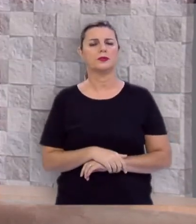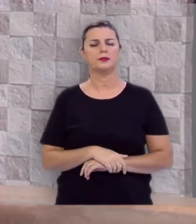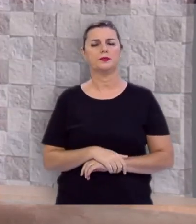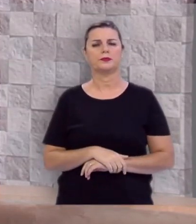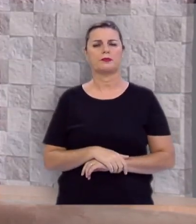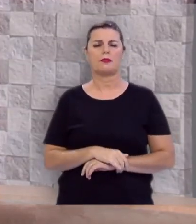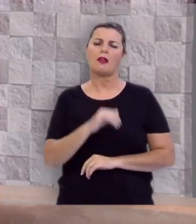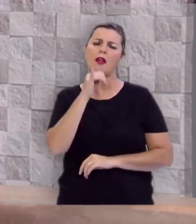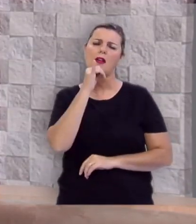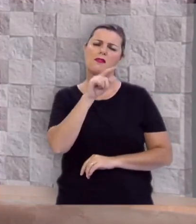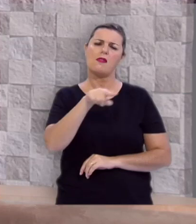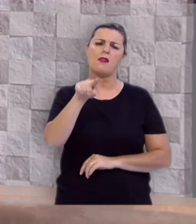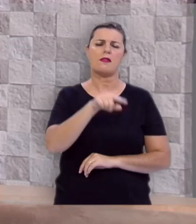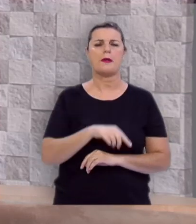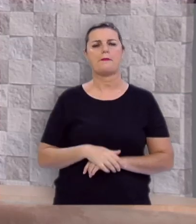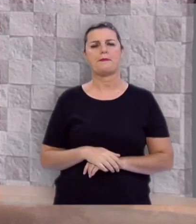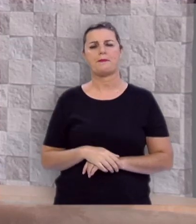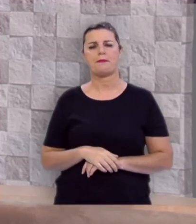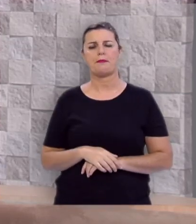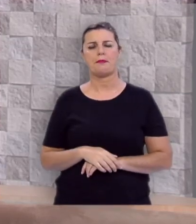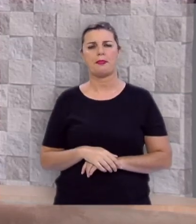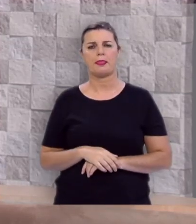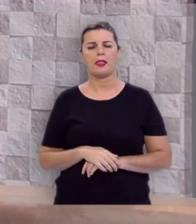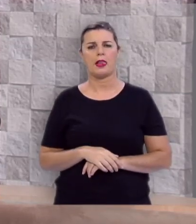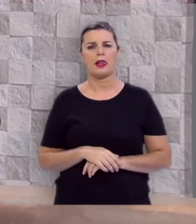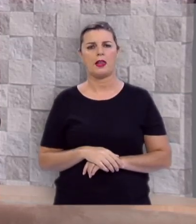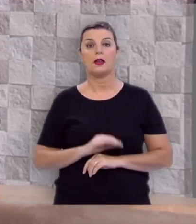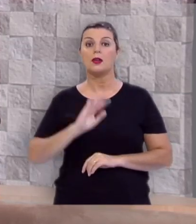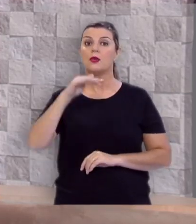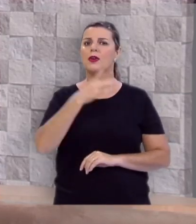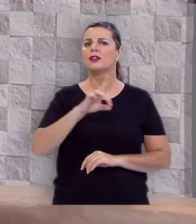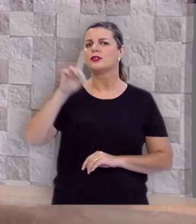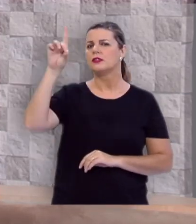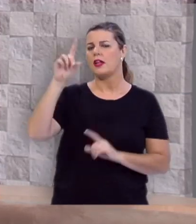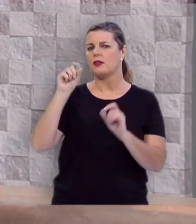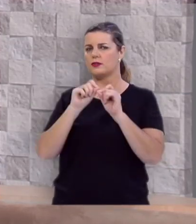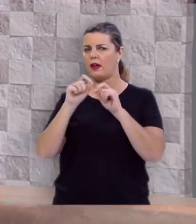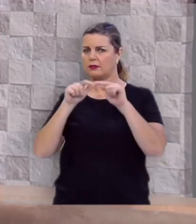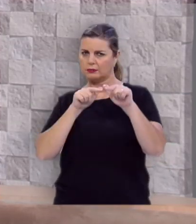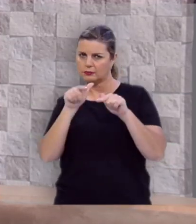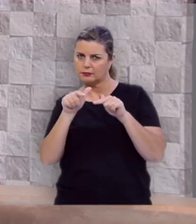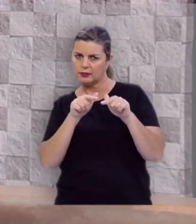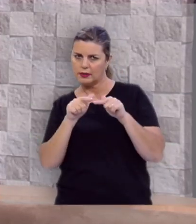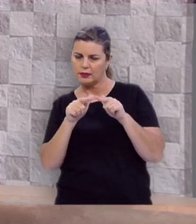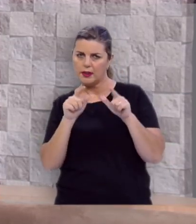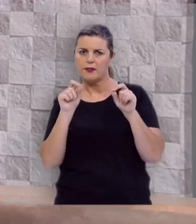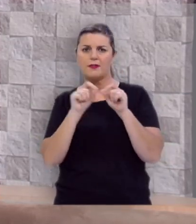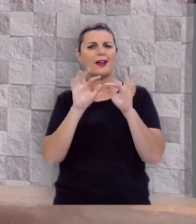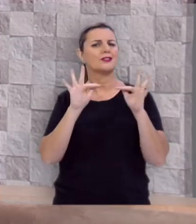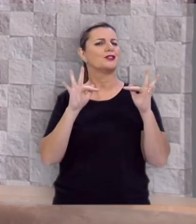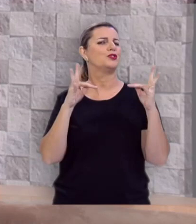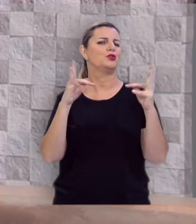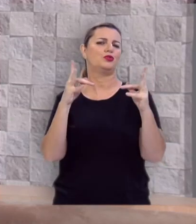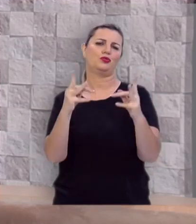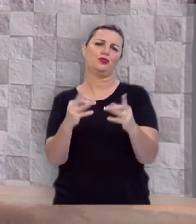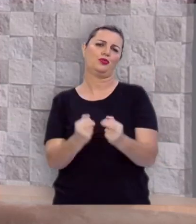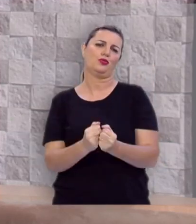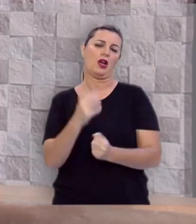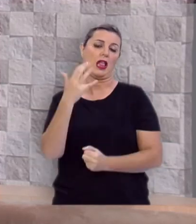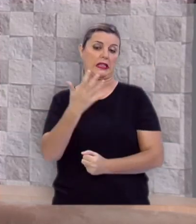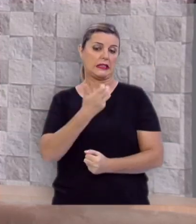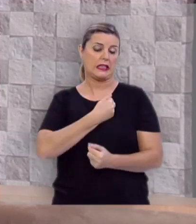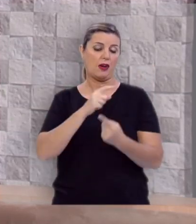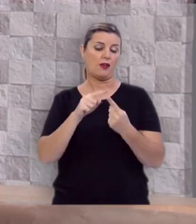eterna. Deixa eu dizer algo a você. Quando Deus faz uma obra, Ele faz por completo.